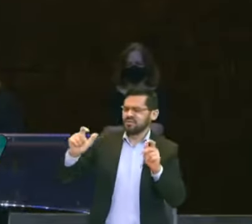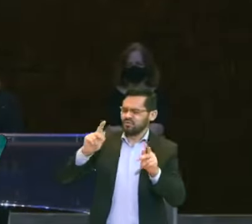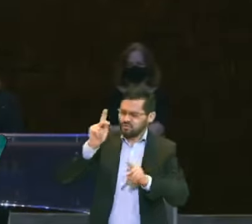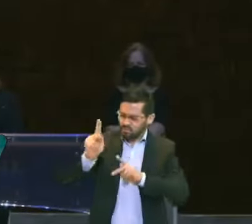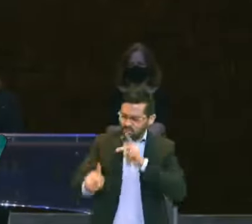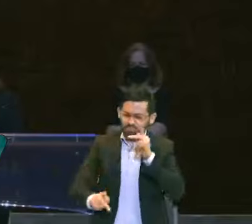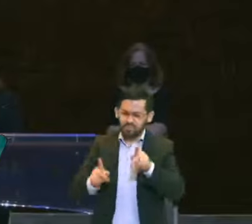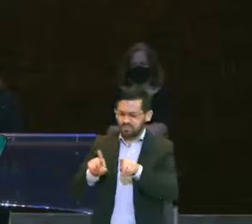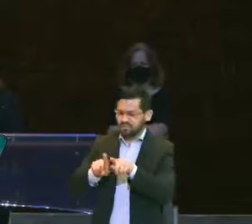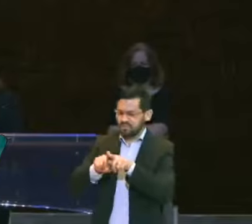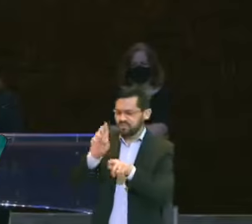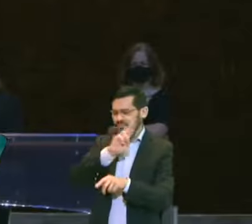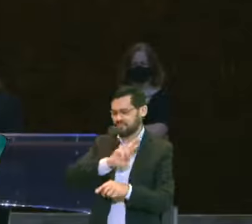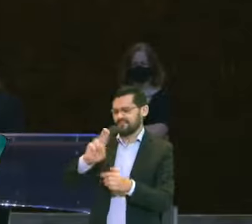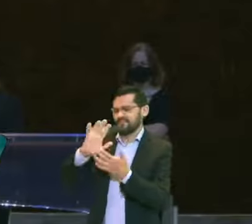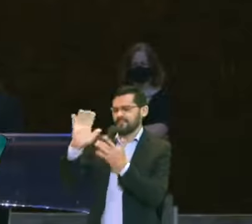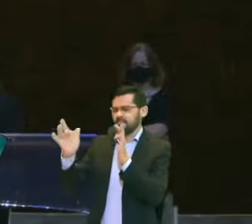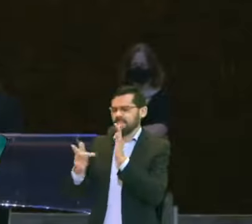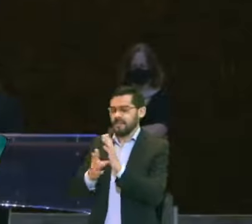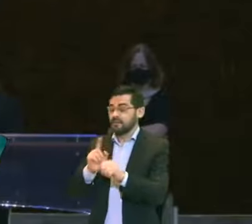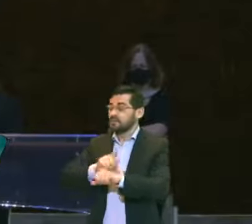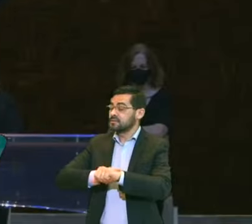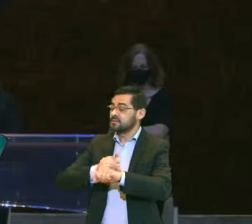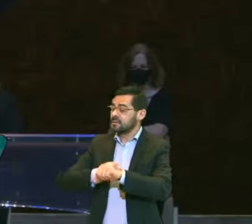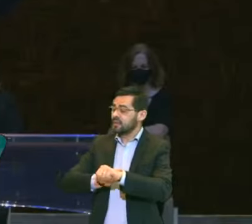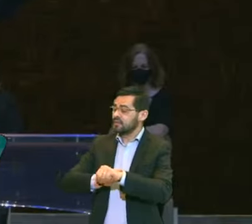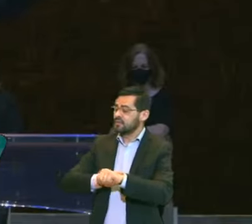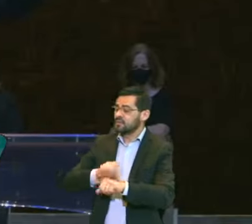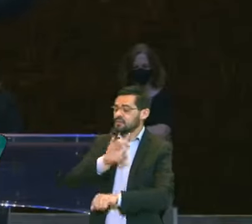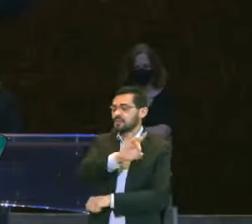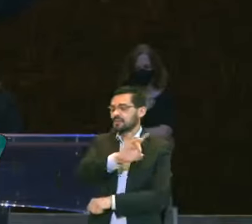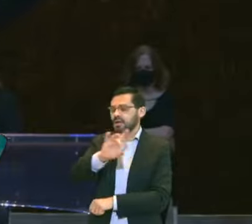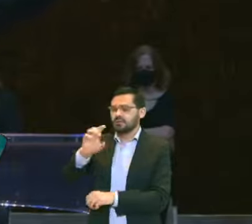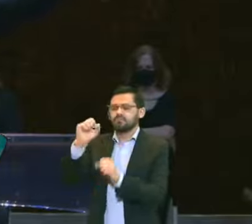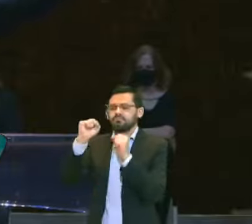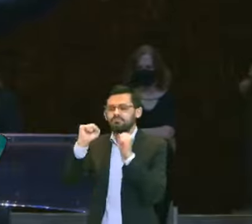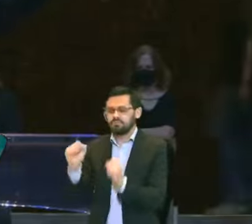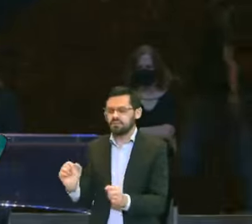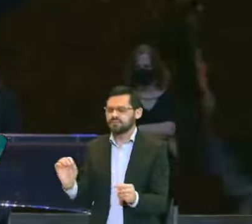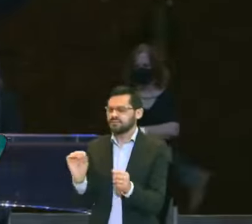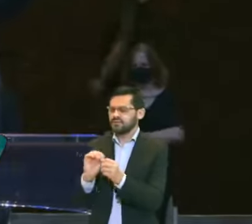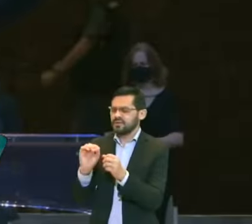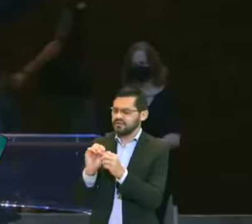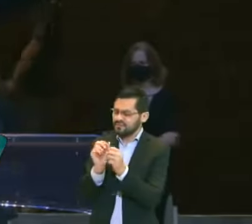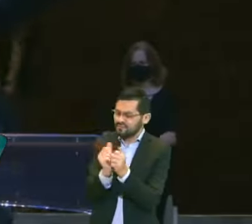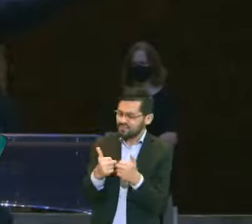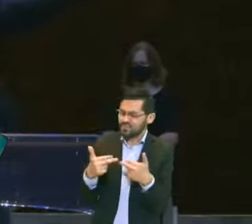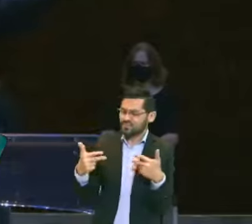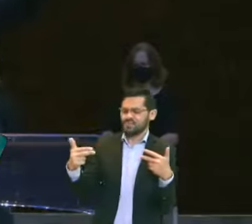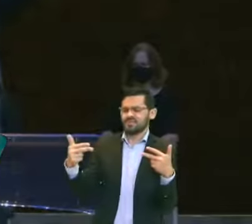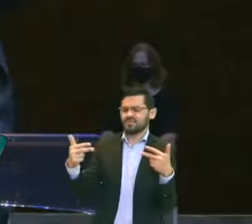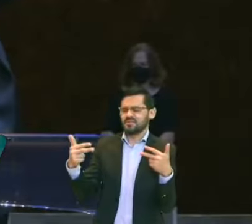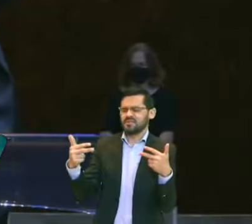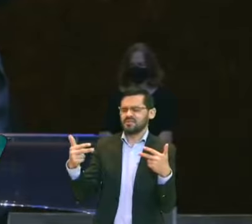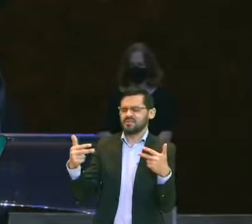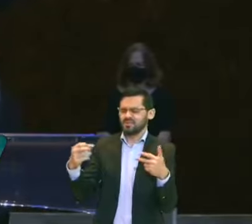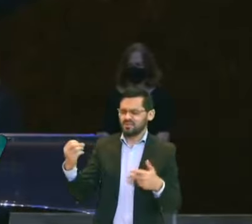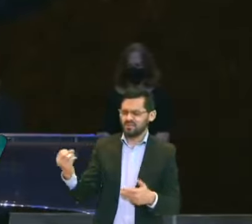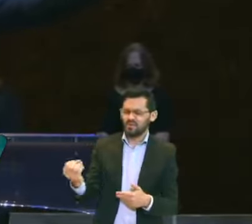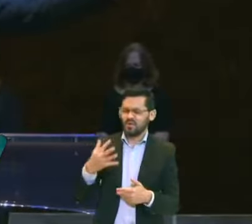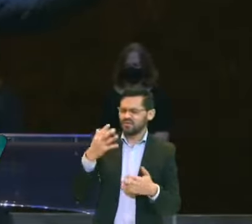povo, em nome de Jesus. Que nesse tempo os Teus filhos possam construir, produzir, fazer